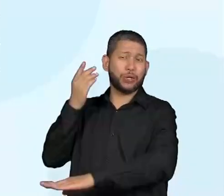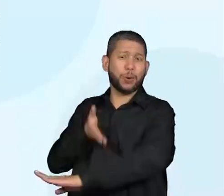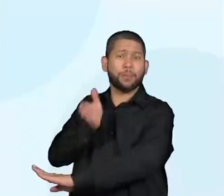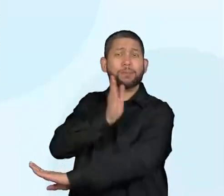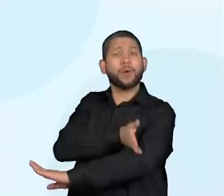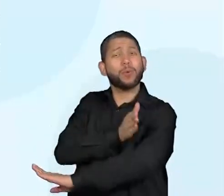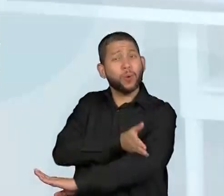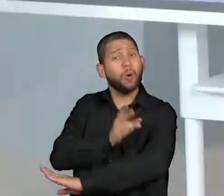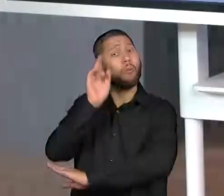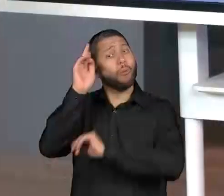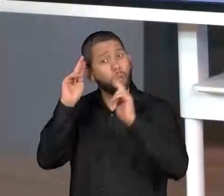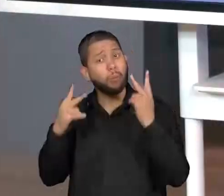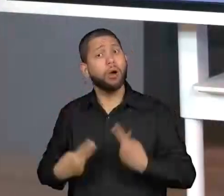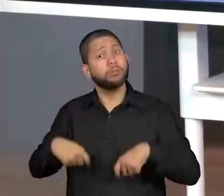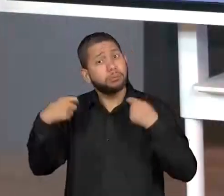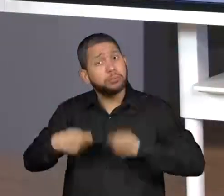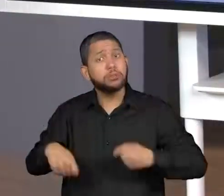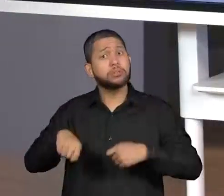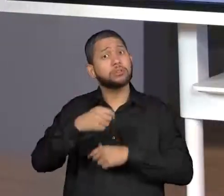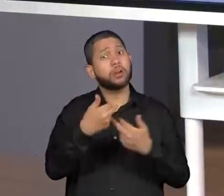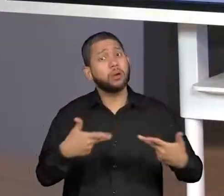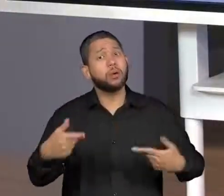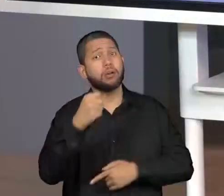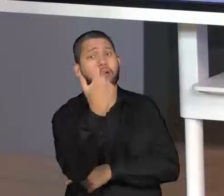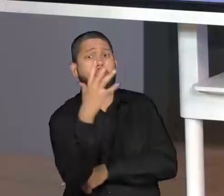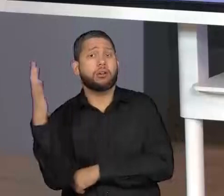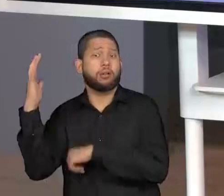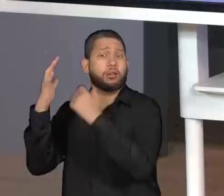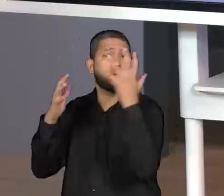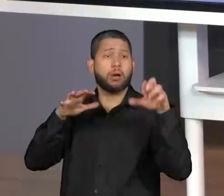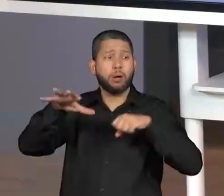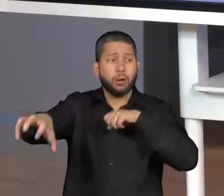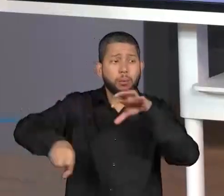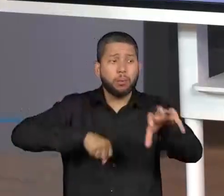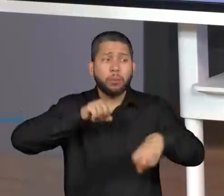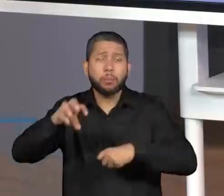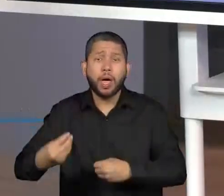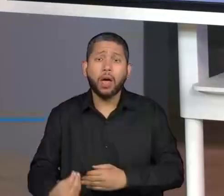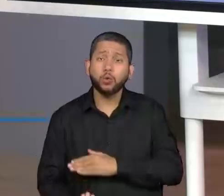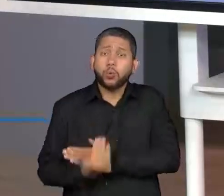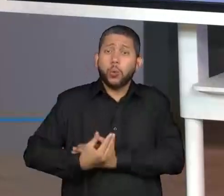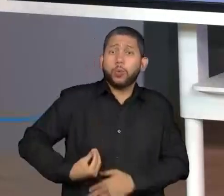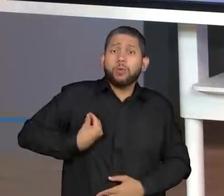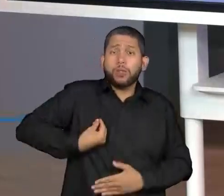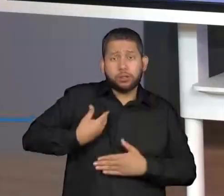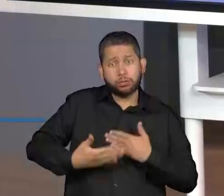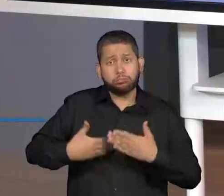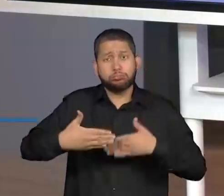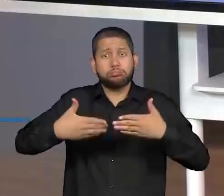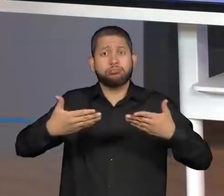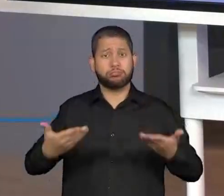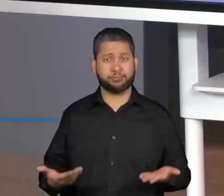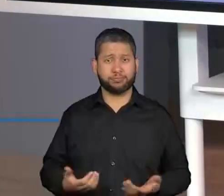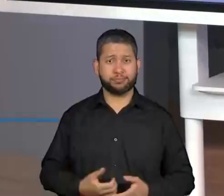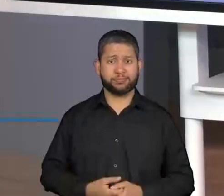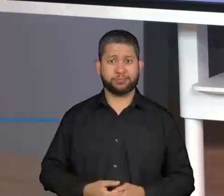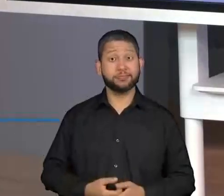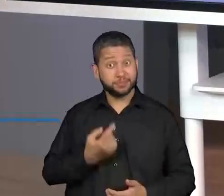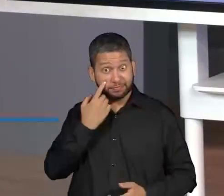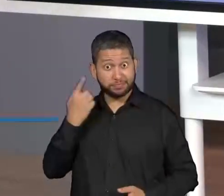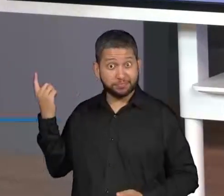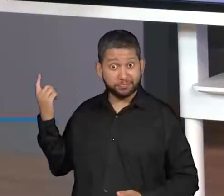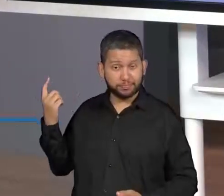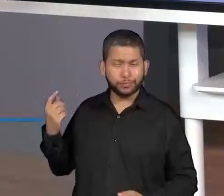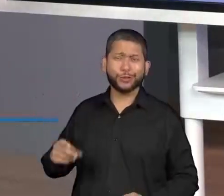Então, assim, linkando um pouquinho com a história, né? Como diz aqui o conceito, é uma prática